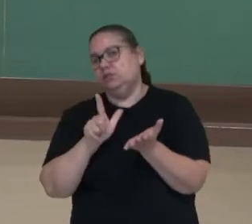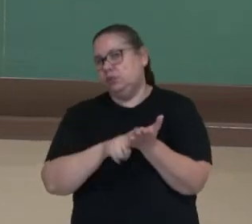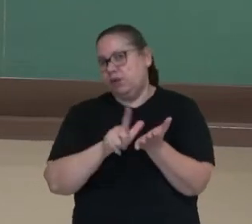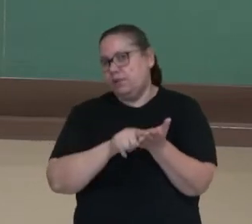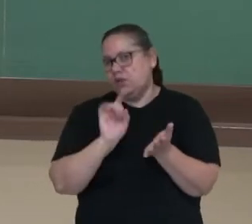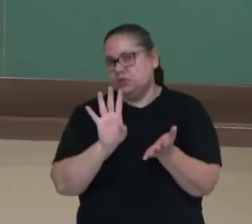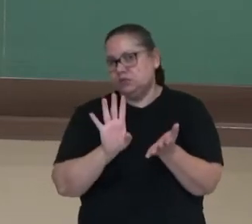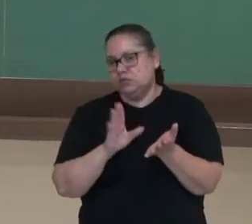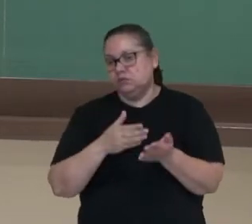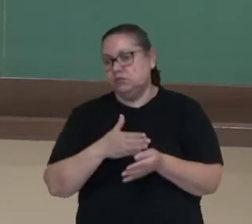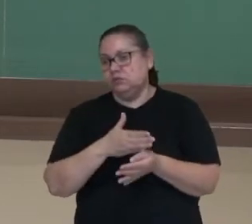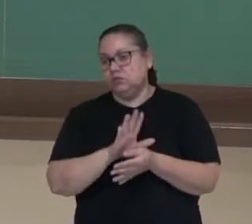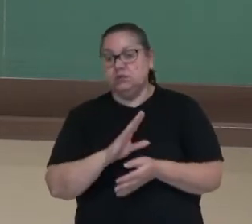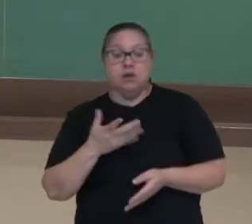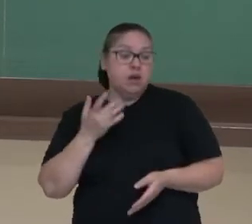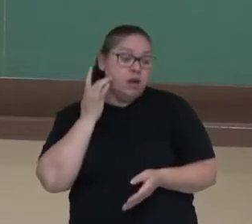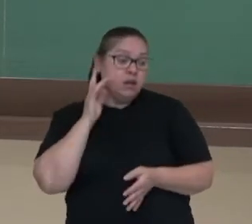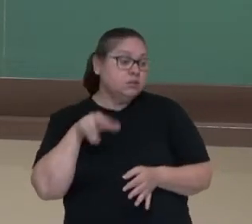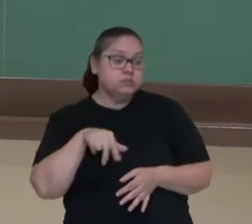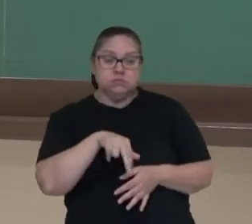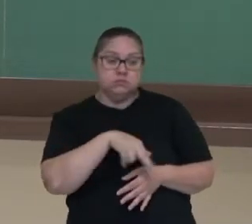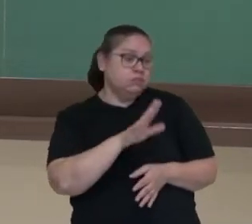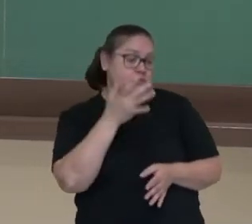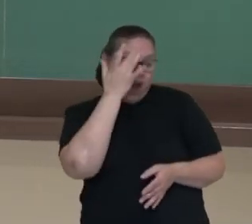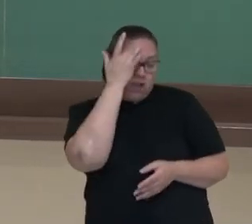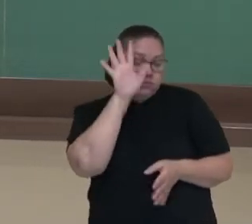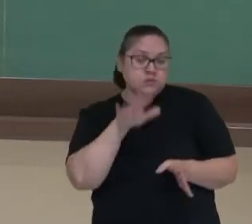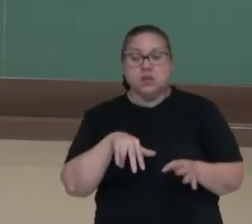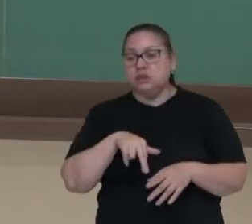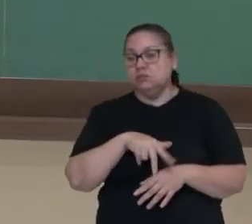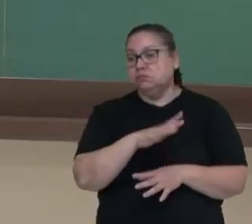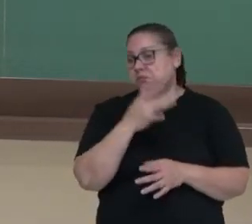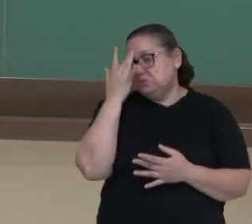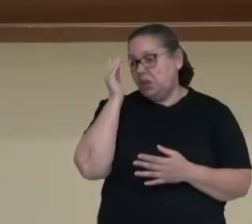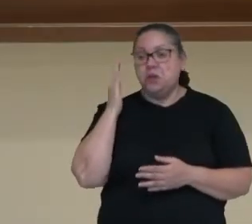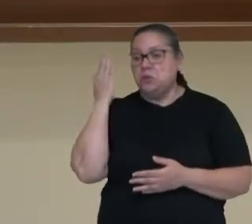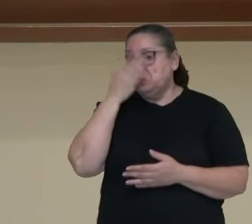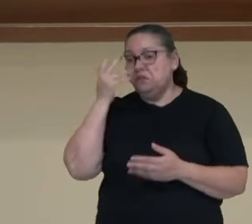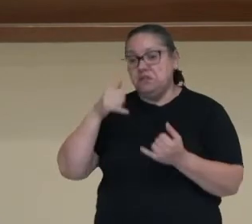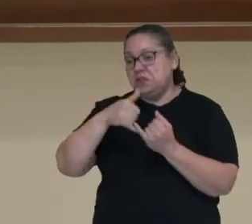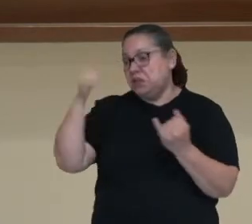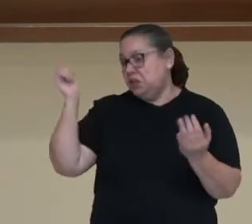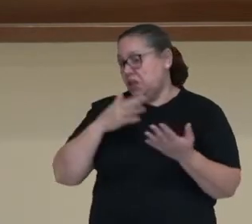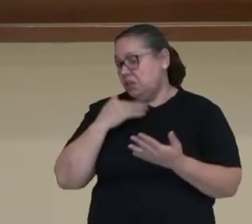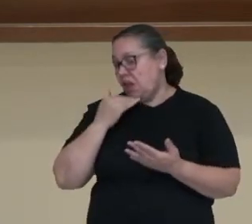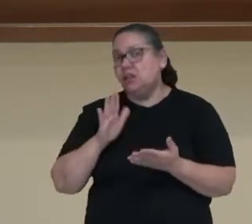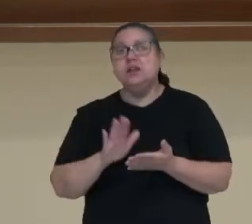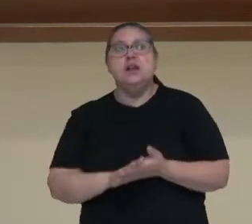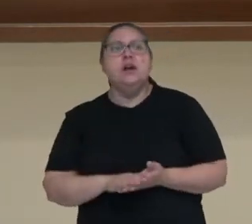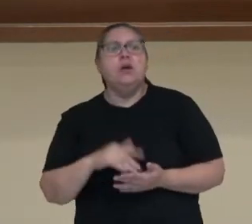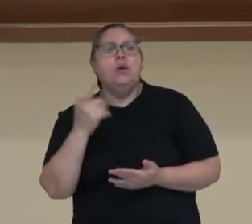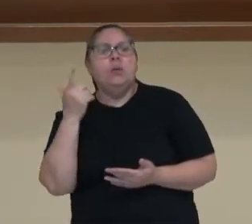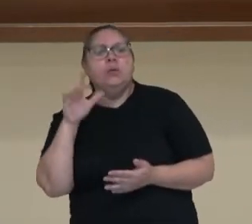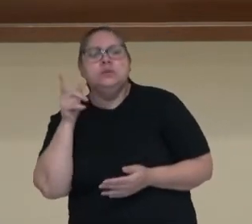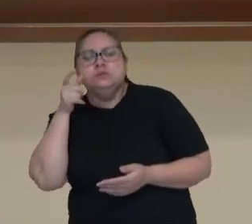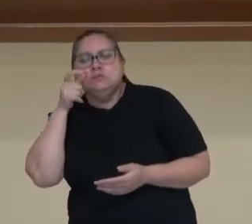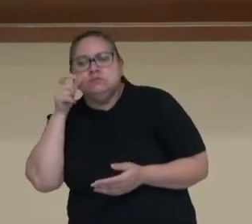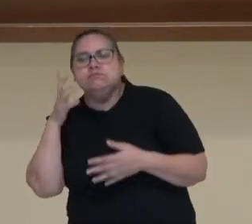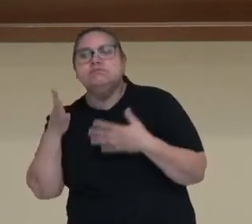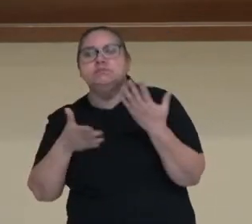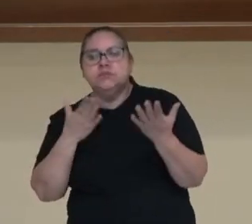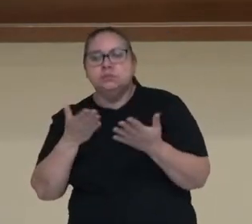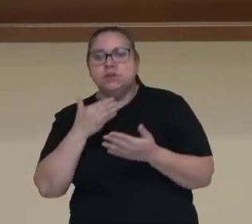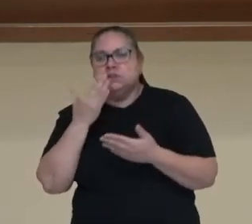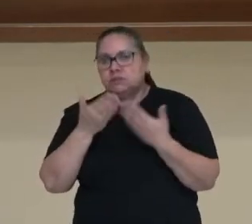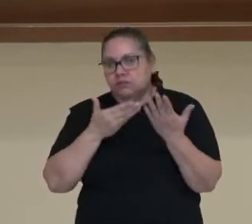estão andando, e vamos andando, vamos para frente. Outra curiosidade, acho que é muito importante a gente discutir também